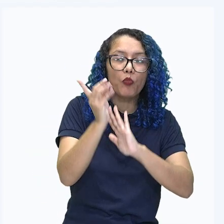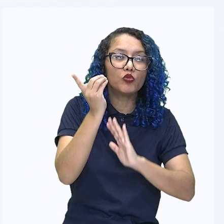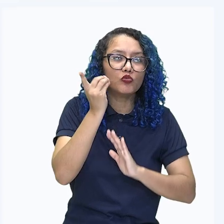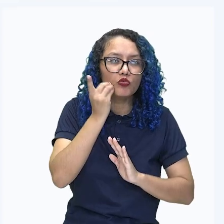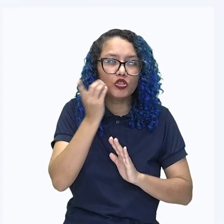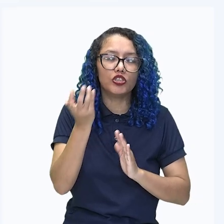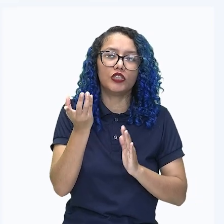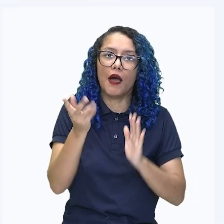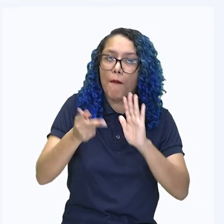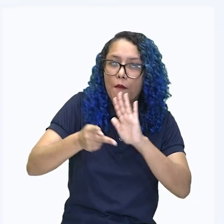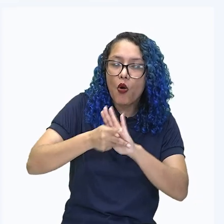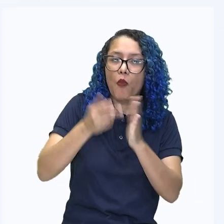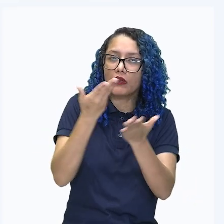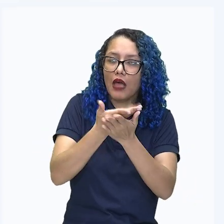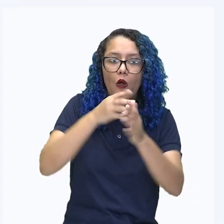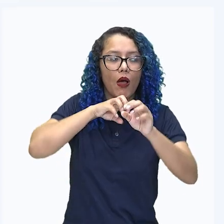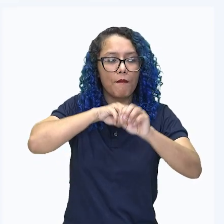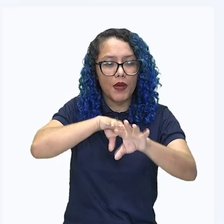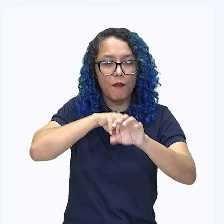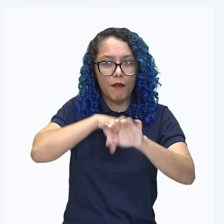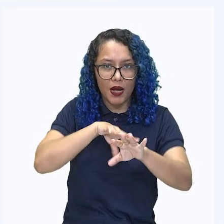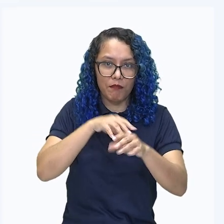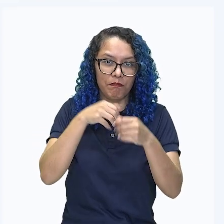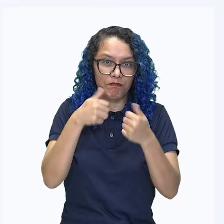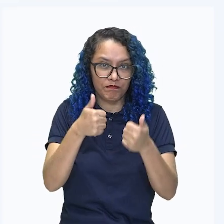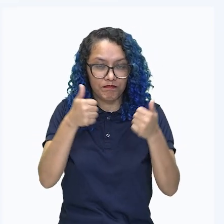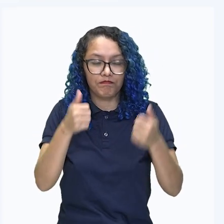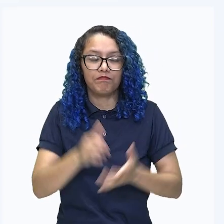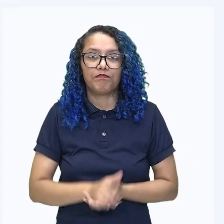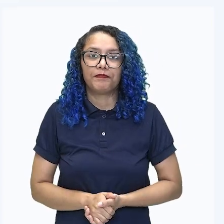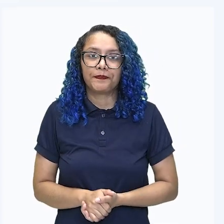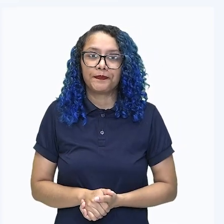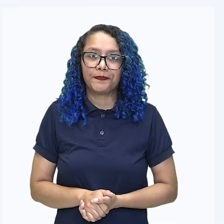dia, daquela aula que foi ministrado, certo?